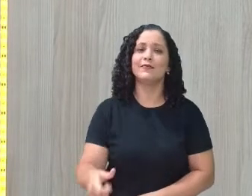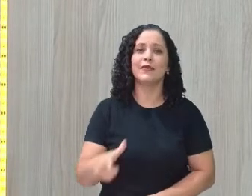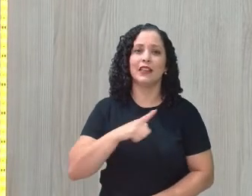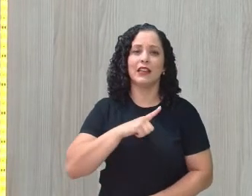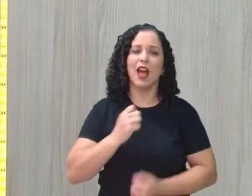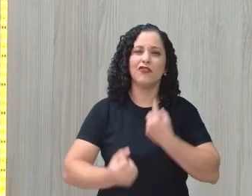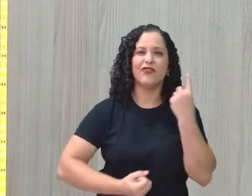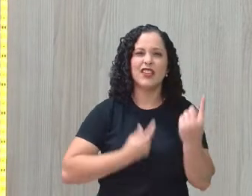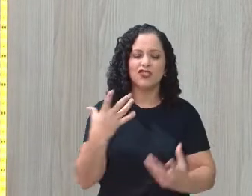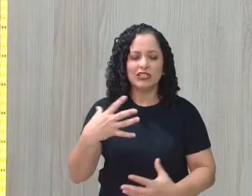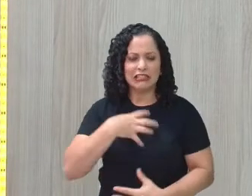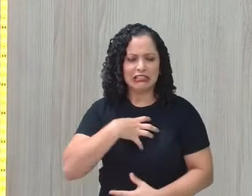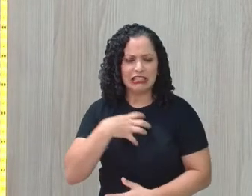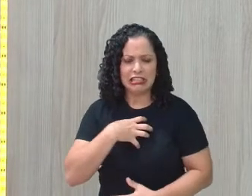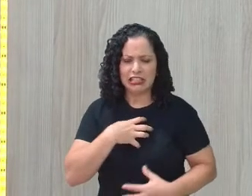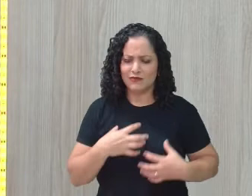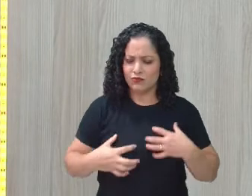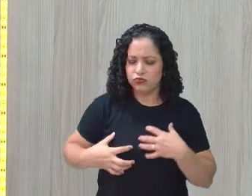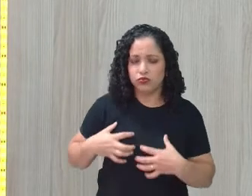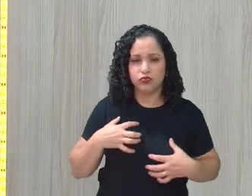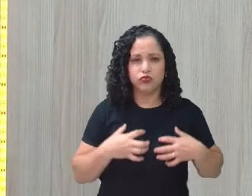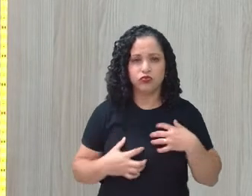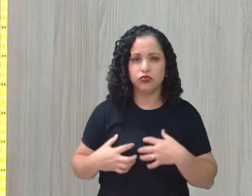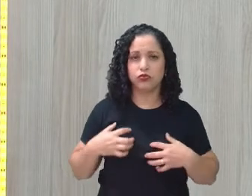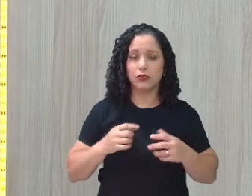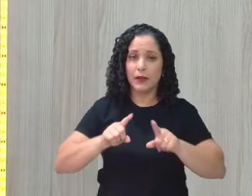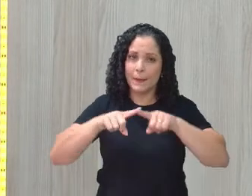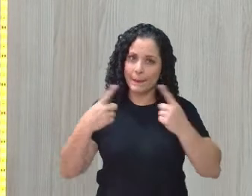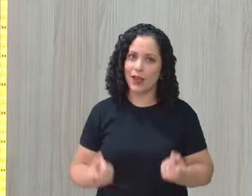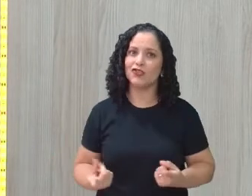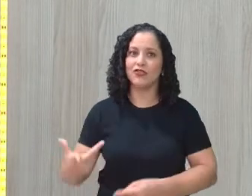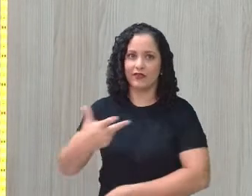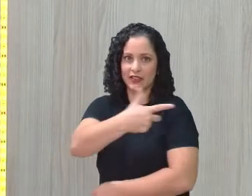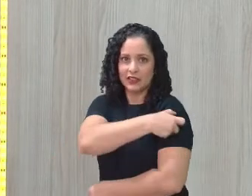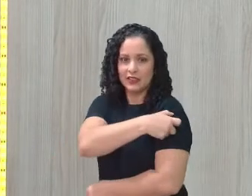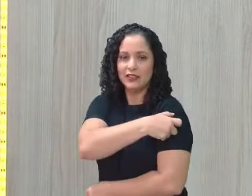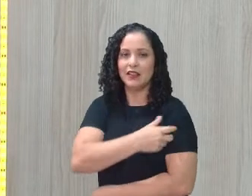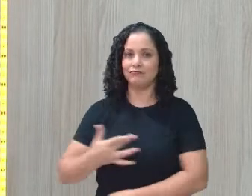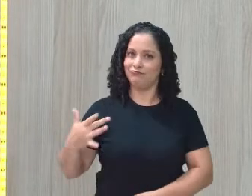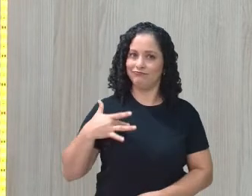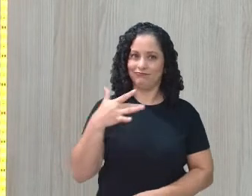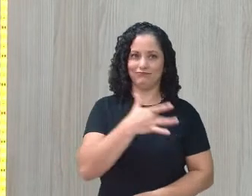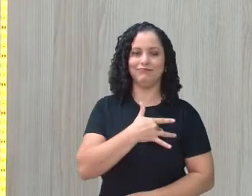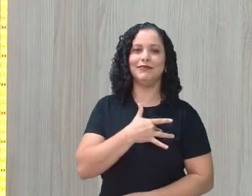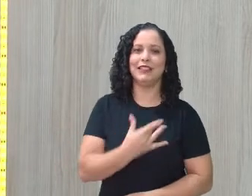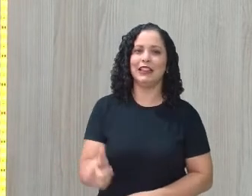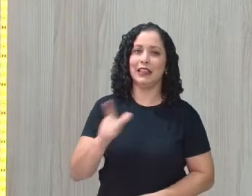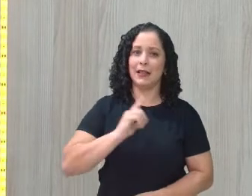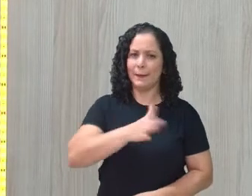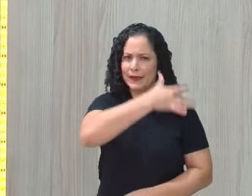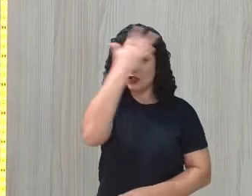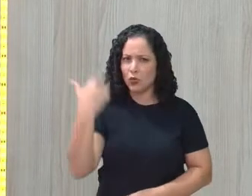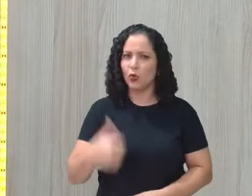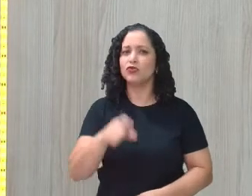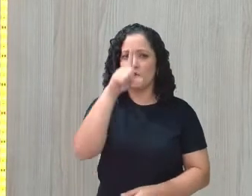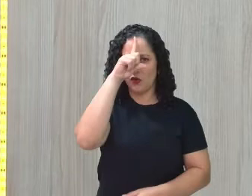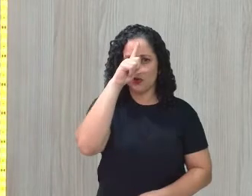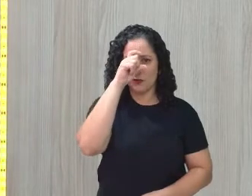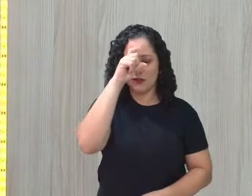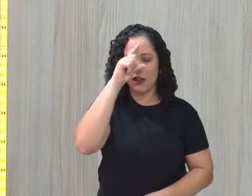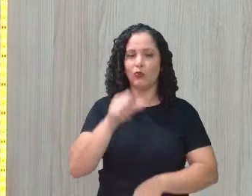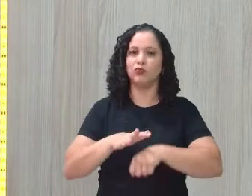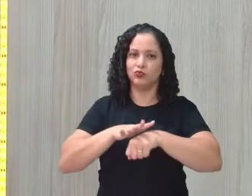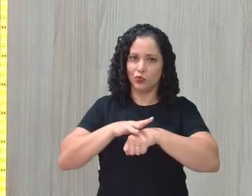efeitos colaterais que tem as doses da vacina, mas nós vamos ficar imunizados. Ainda existem pessoas internadas, ainda existem